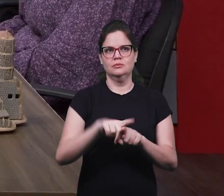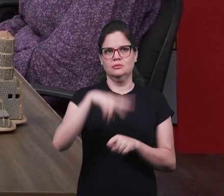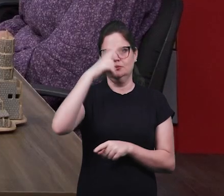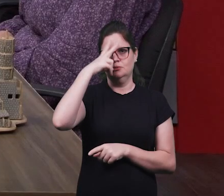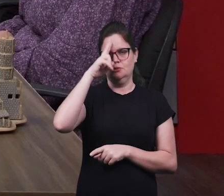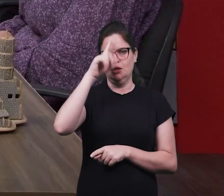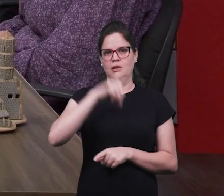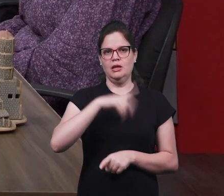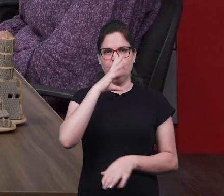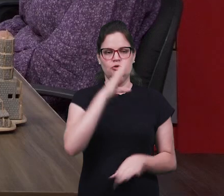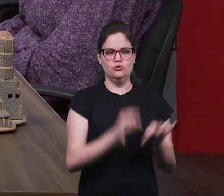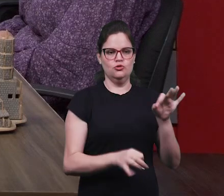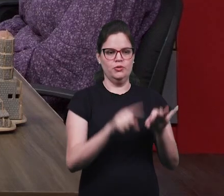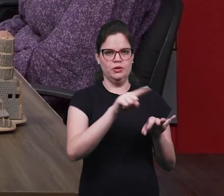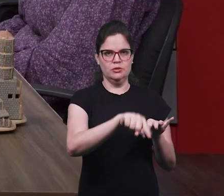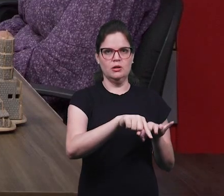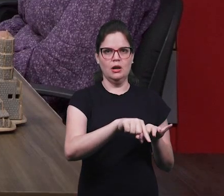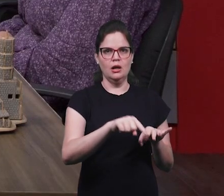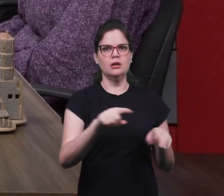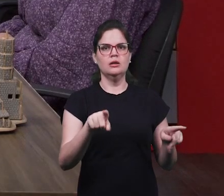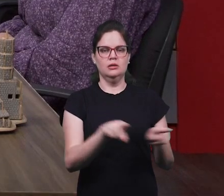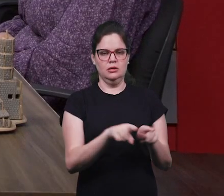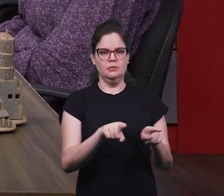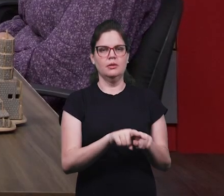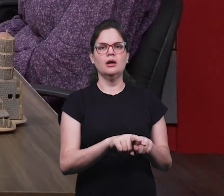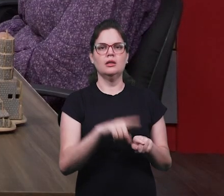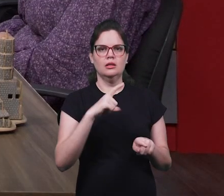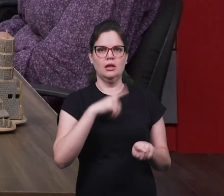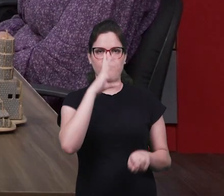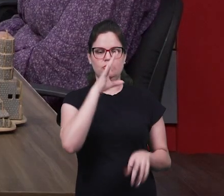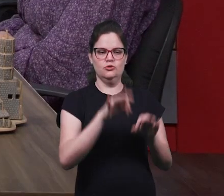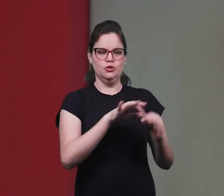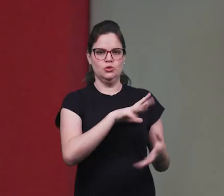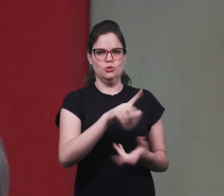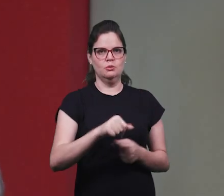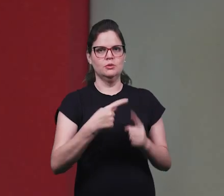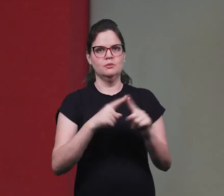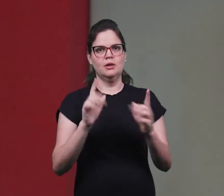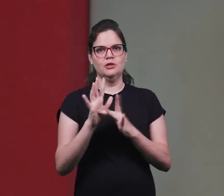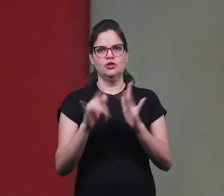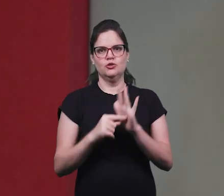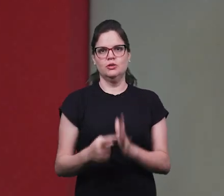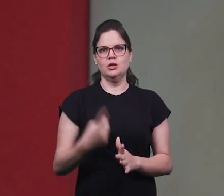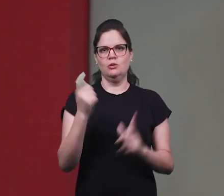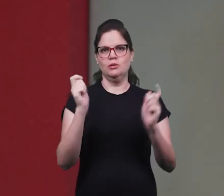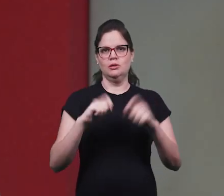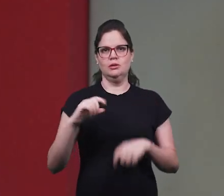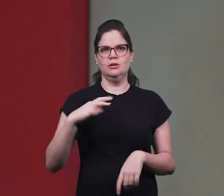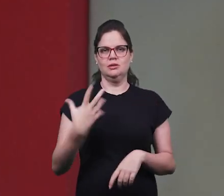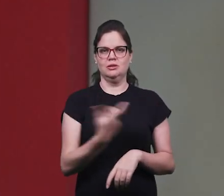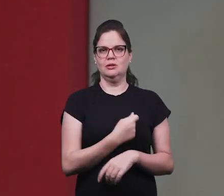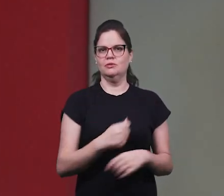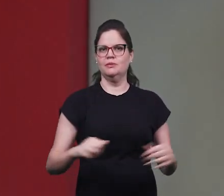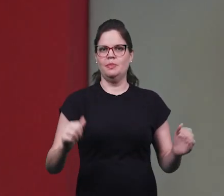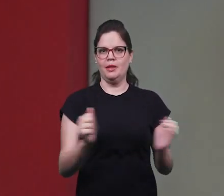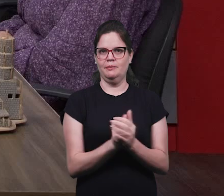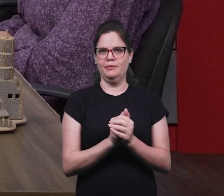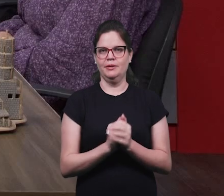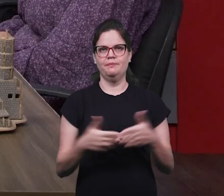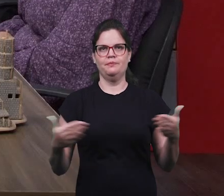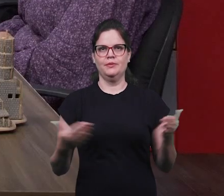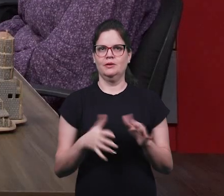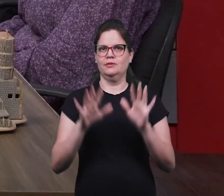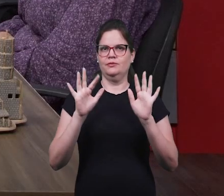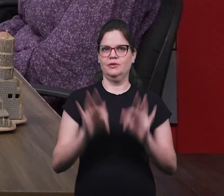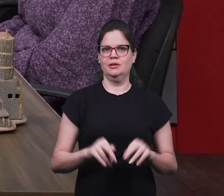Senhor. Havia um juízo sobre os judeus, há um juízo sobre esse mundo, hein? Sim. Mas o escape é Jesus, né? É Jesus. Jesus é o escape, né?